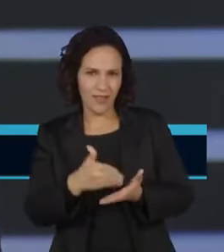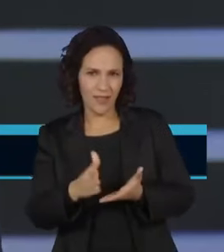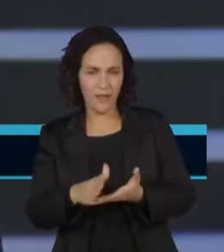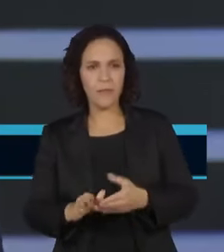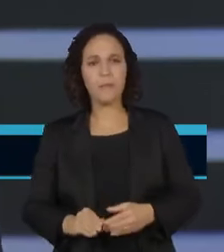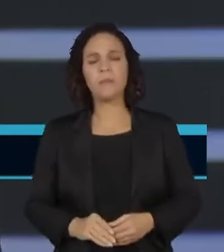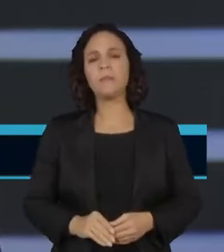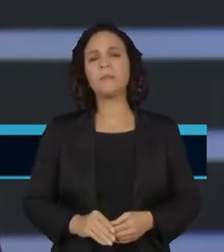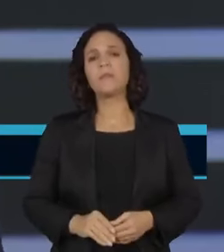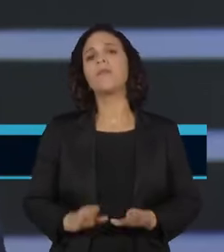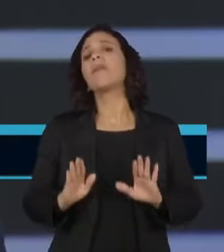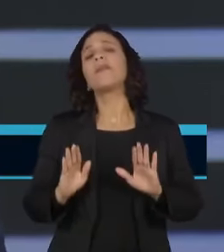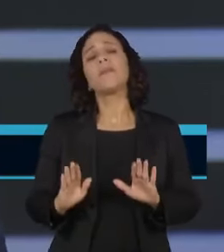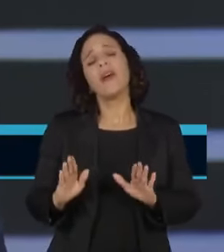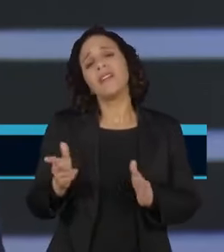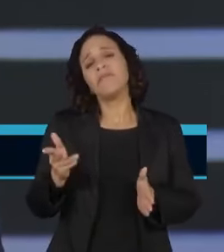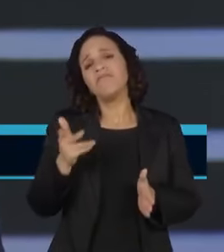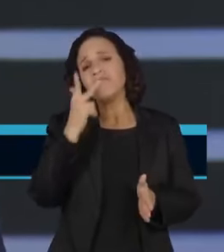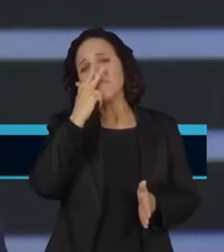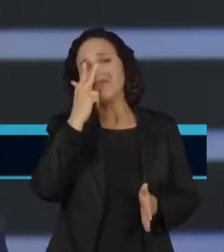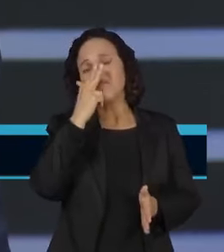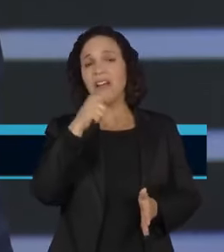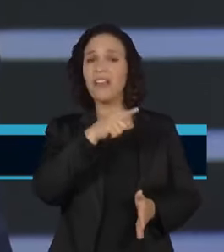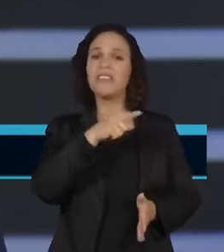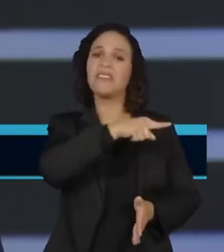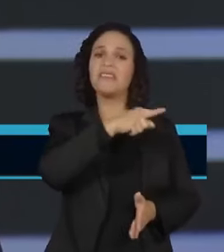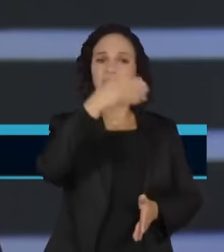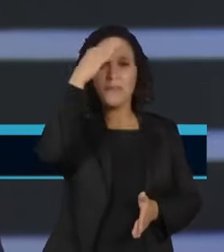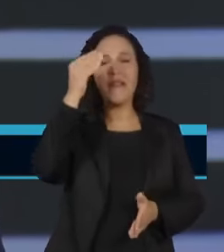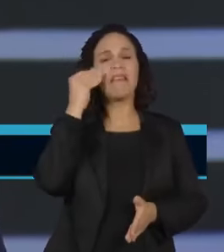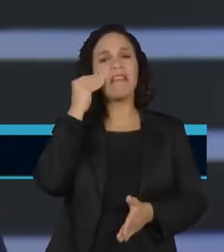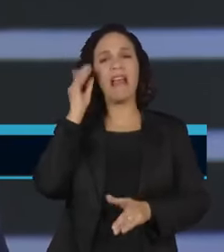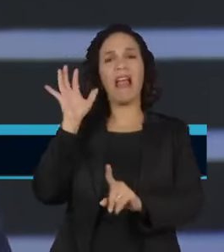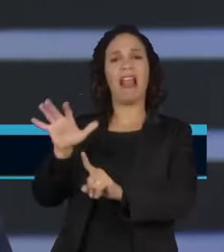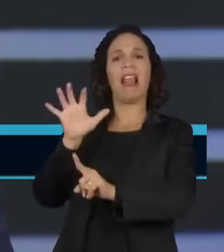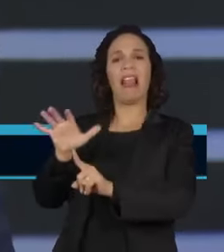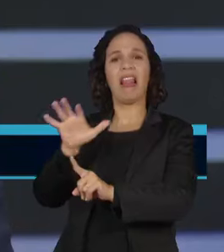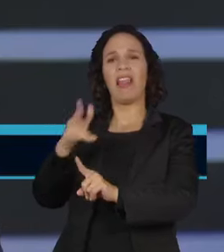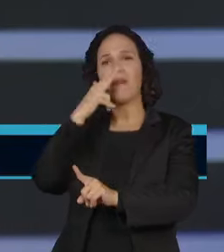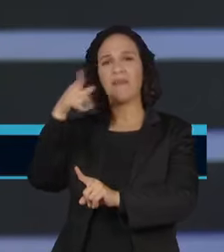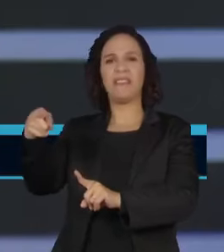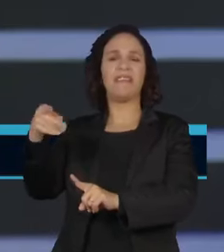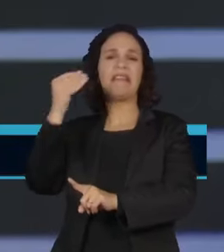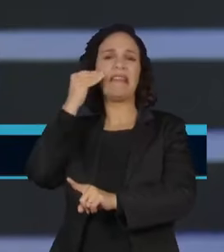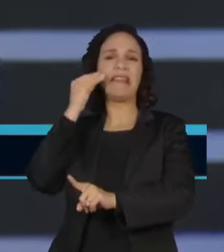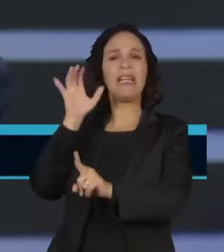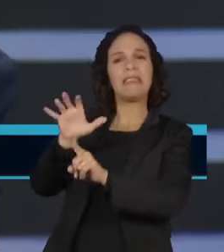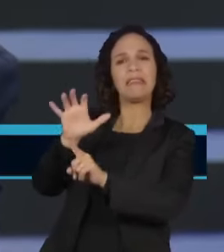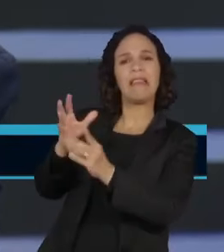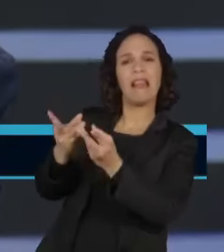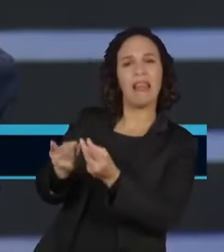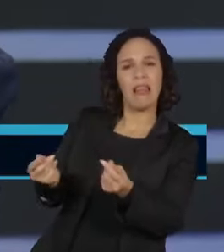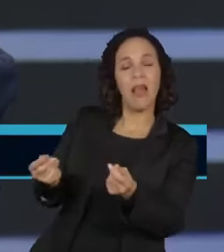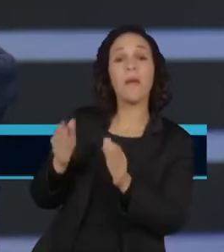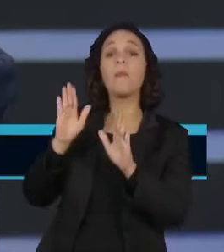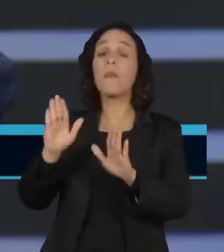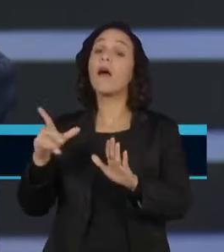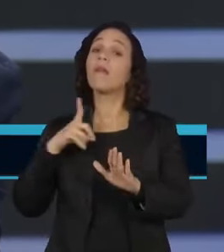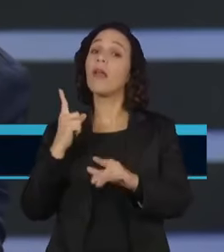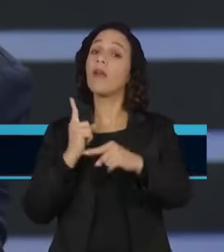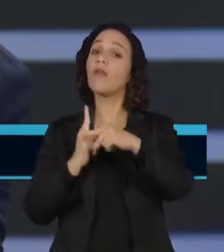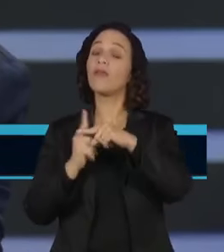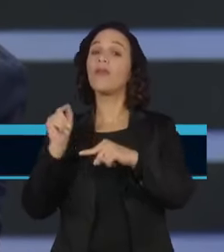Então, a tendência é ele tentar demonizá-la, né? Mas ela tem uma vantagem que foi muito destacada por um dos entrevistados, é